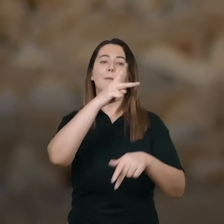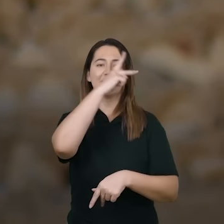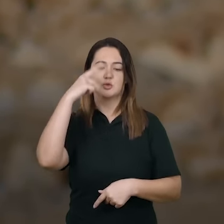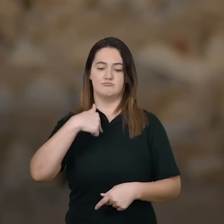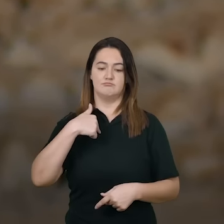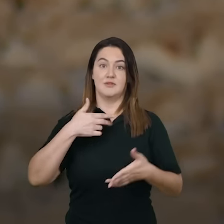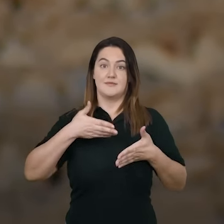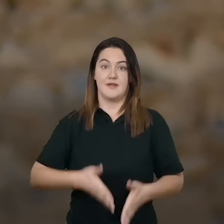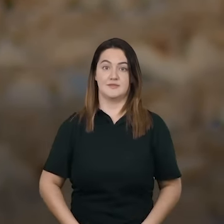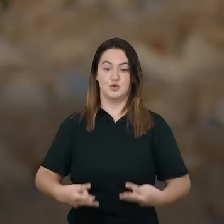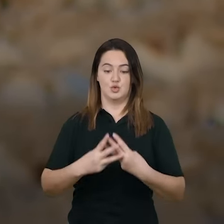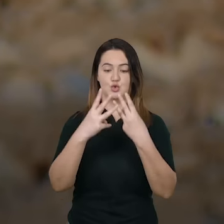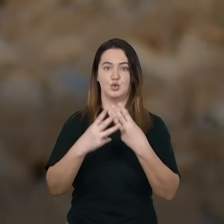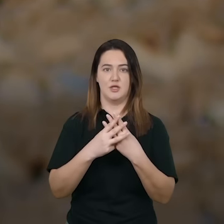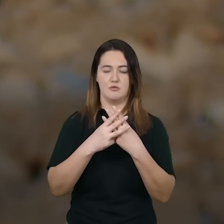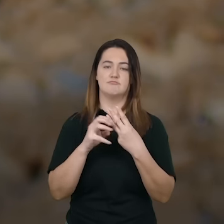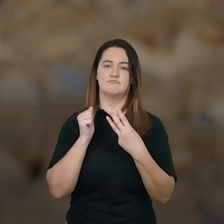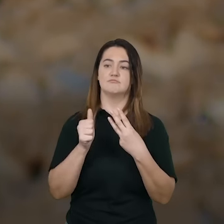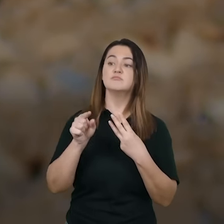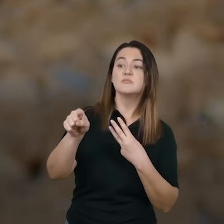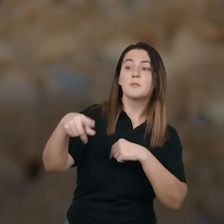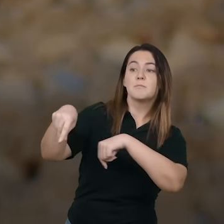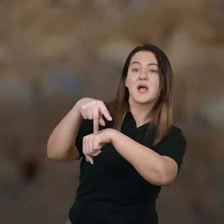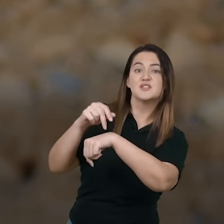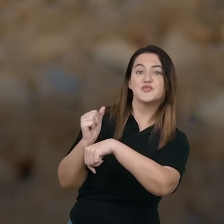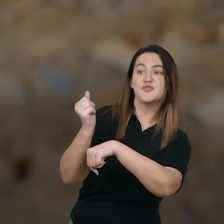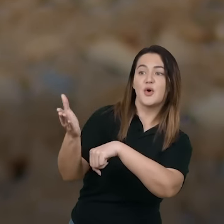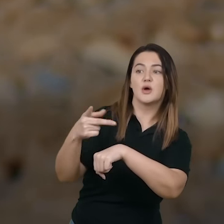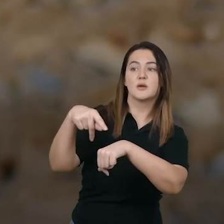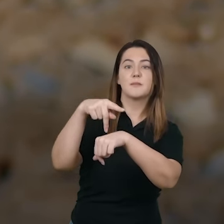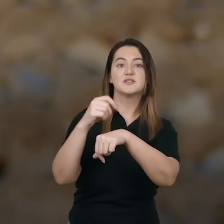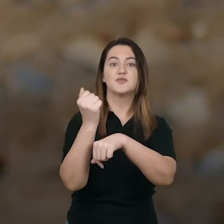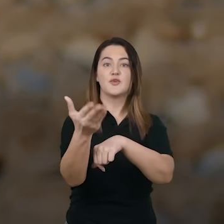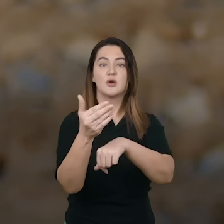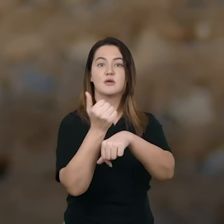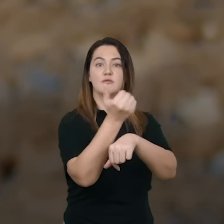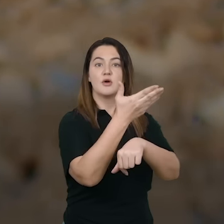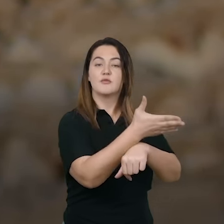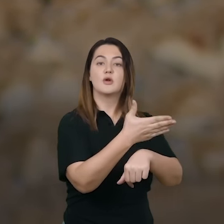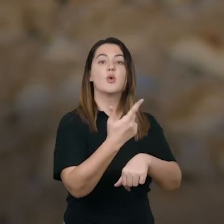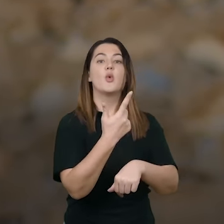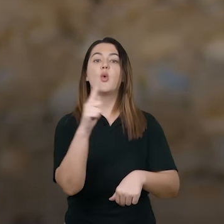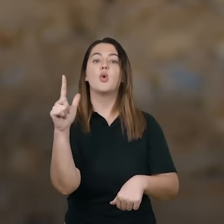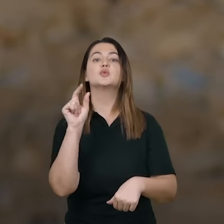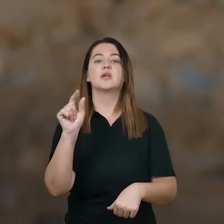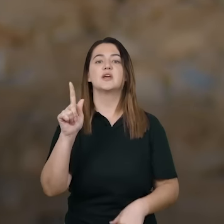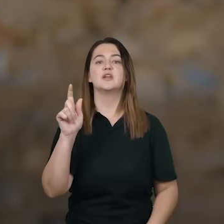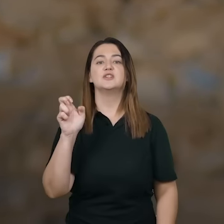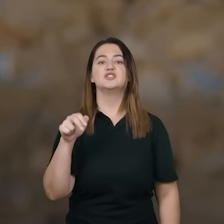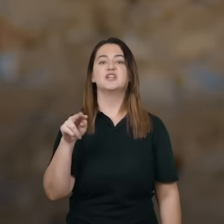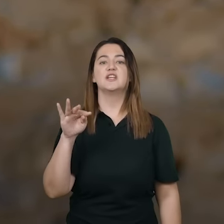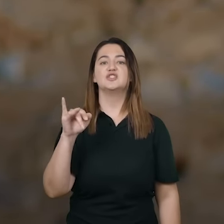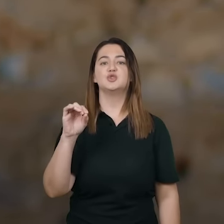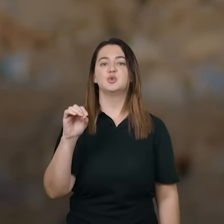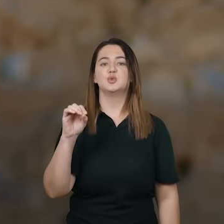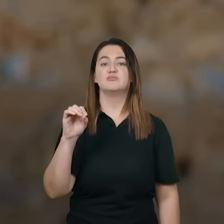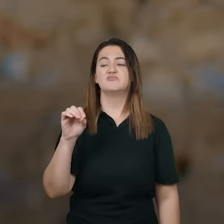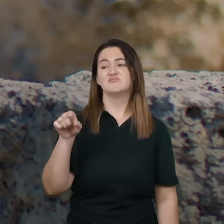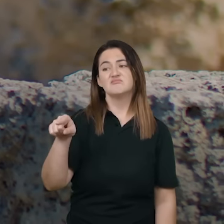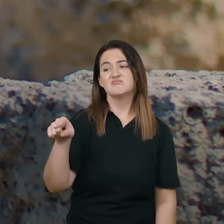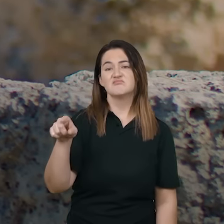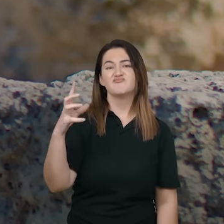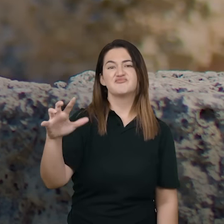verdade, alguns historiadores ou alguns escritores atuais que não apreciam a palavra gentio porque ela já tem uma conotação